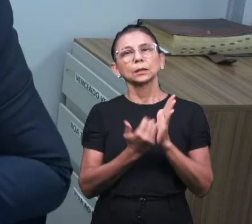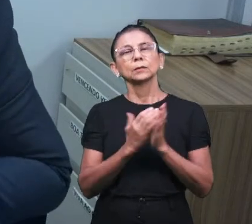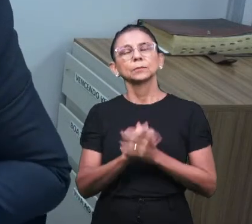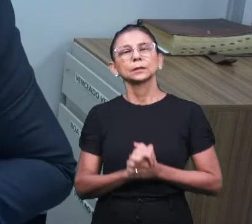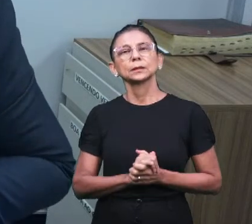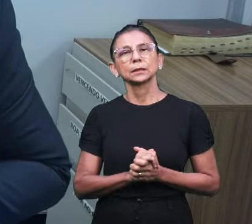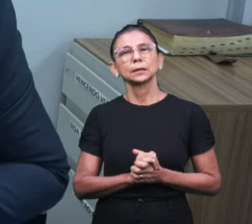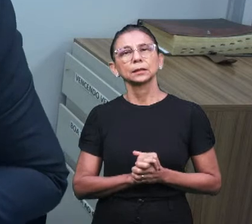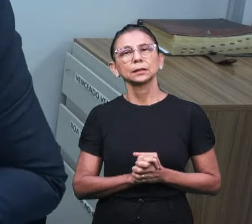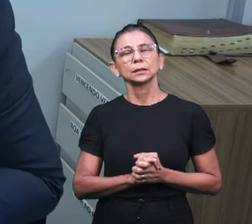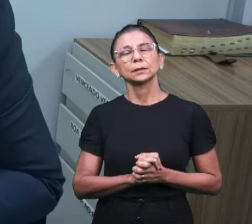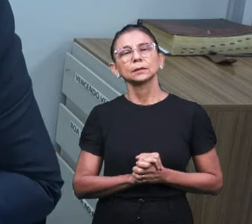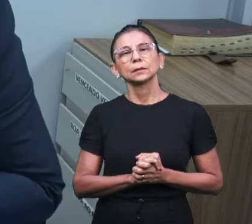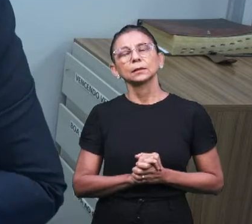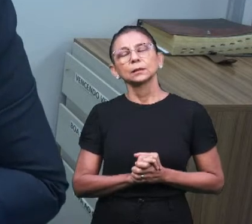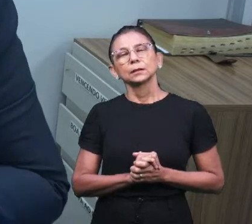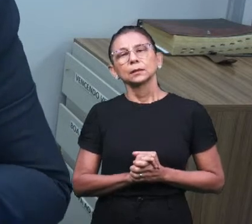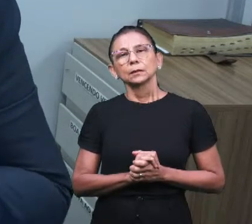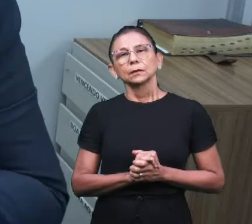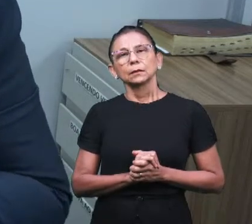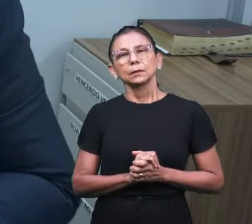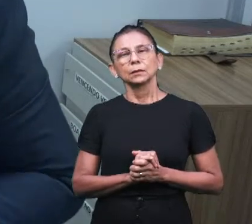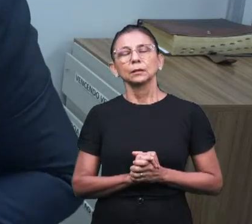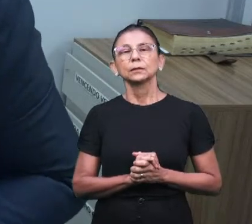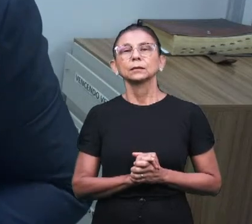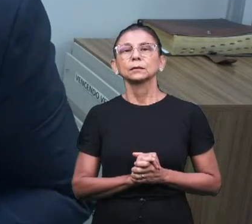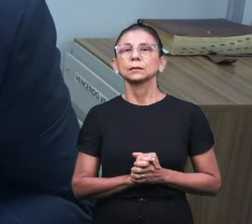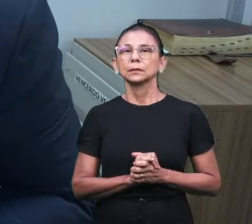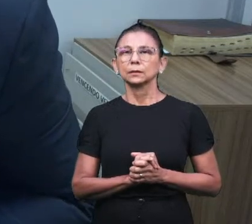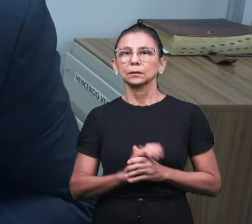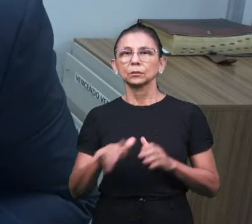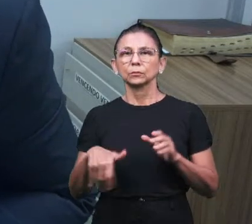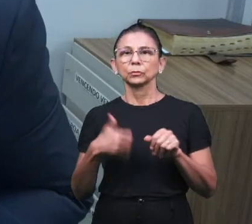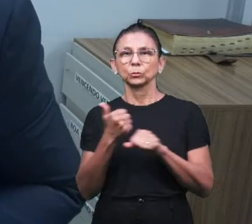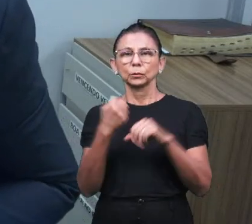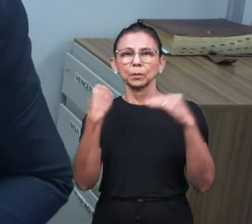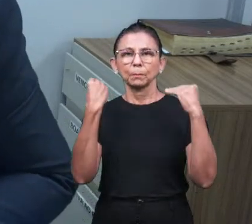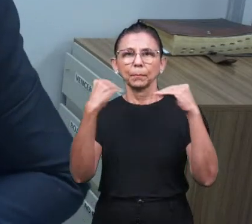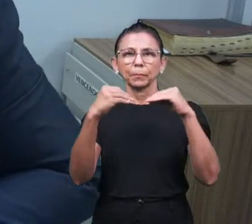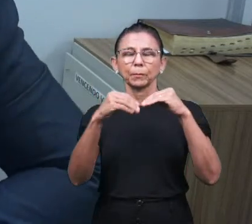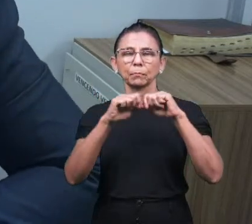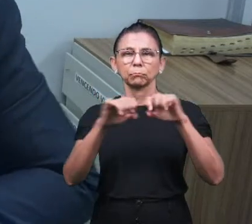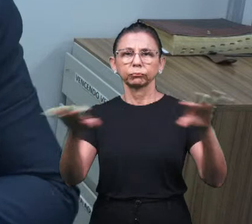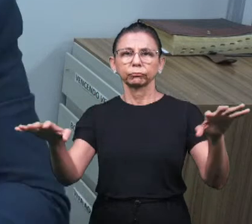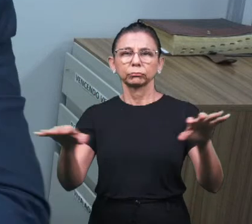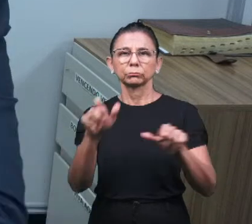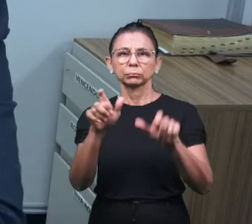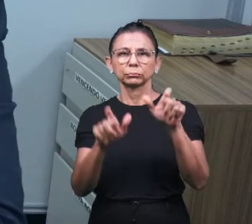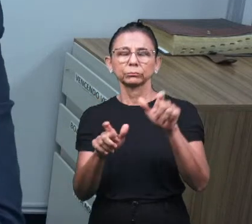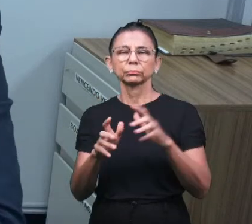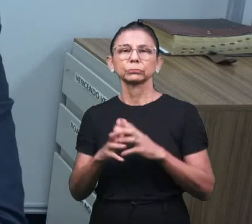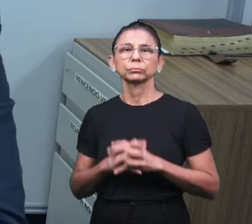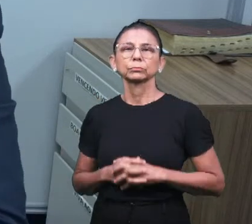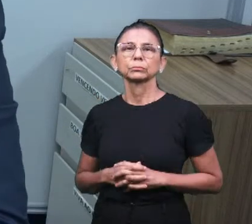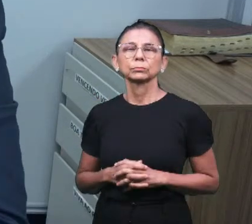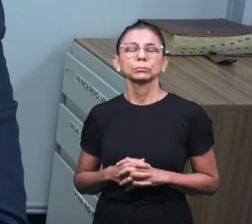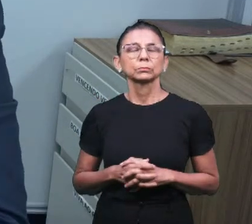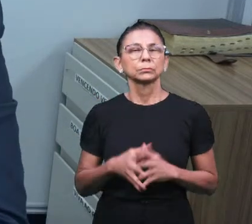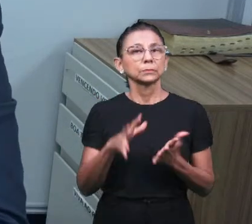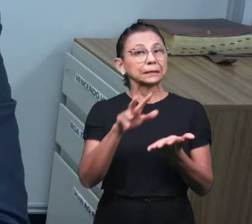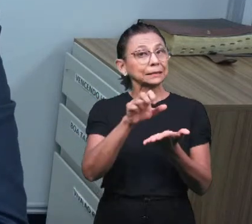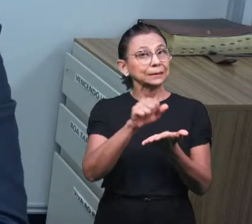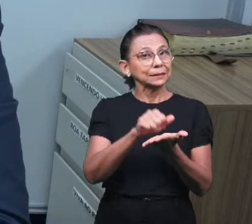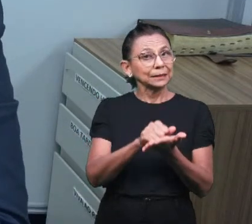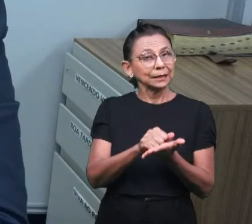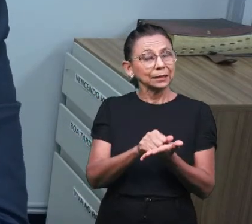e a própria plataforma YouTube já manda para outras pessoas. Maravilha, né? Então se inscreva, ative